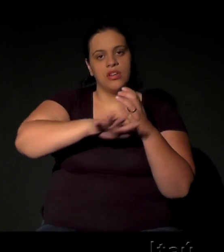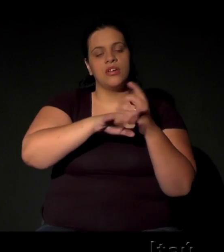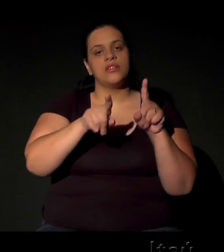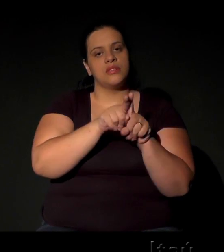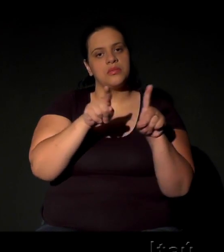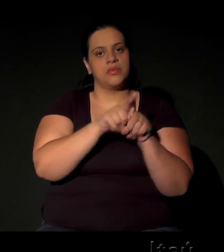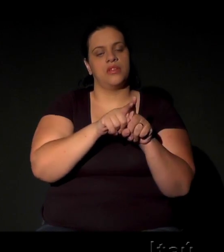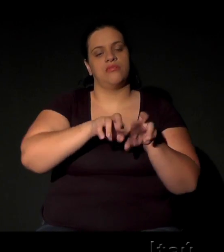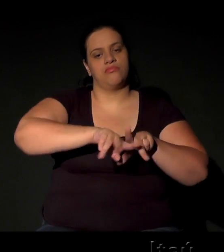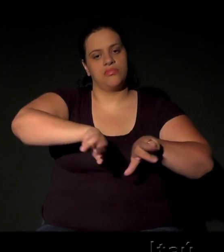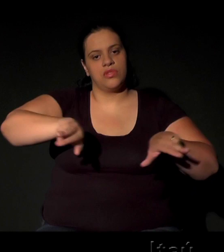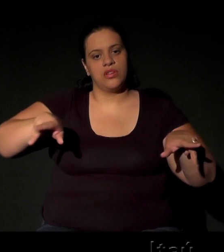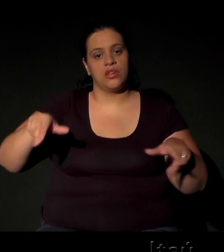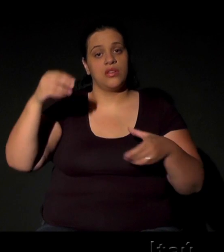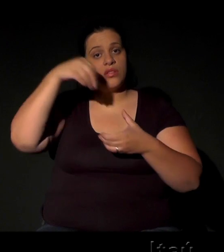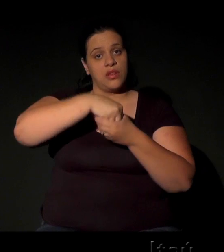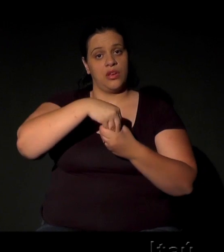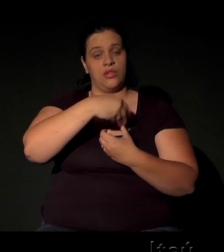Dilma